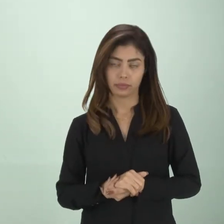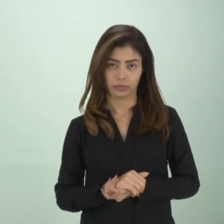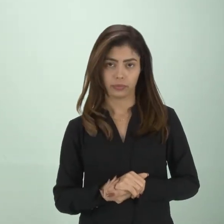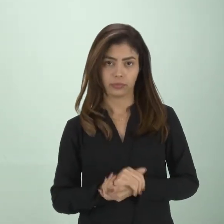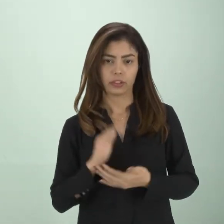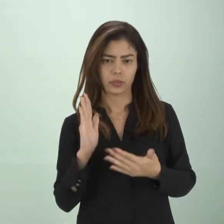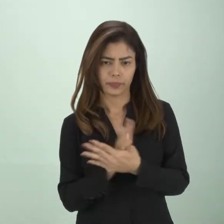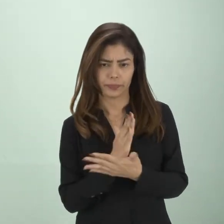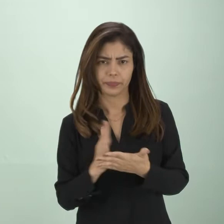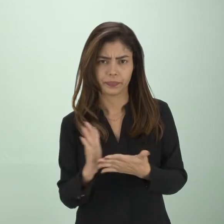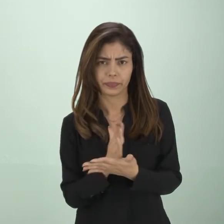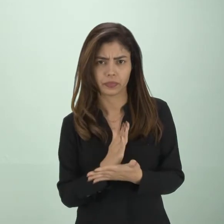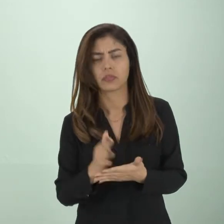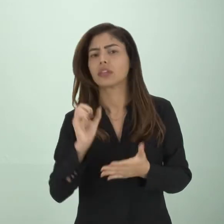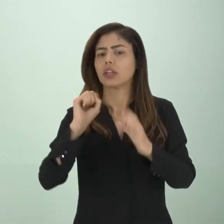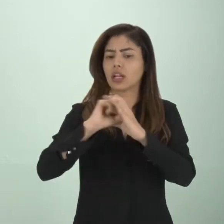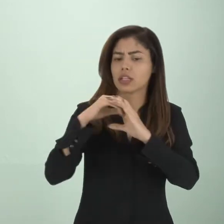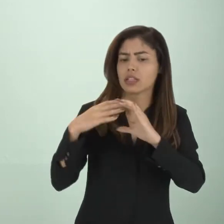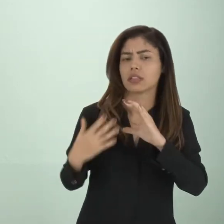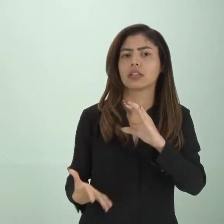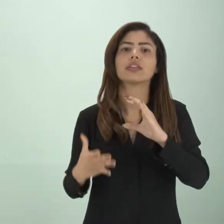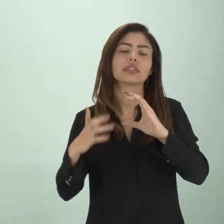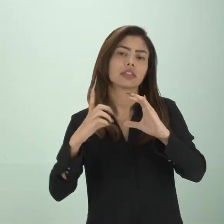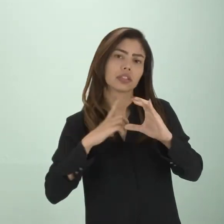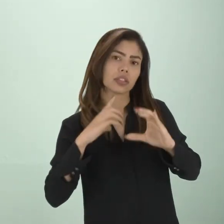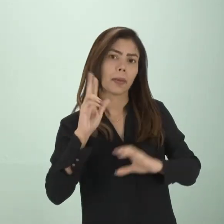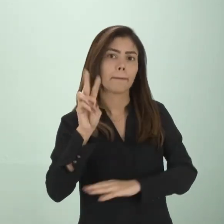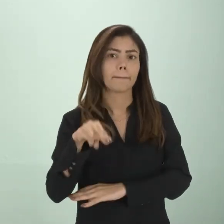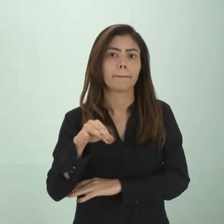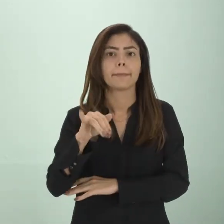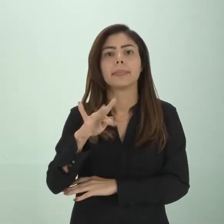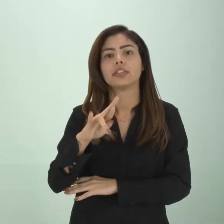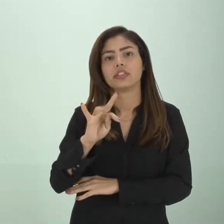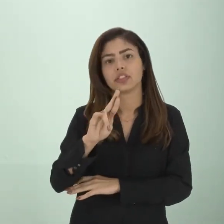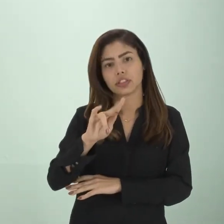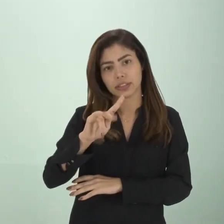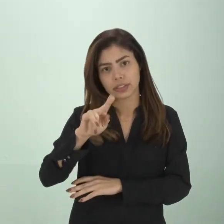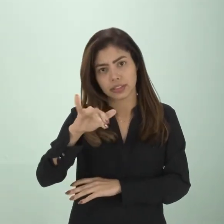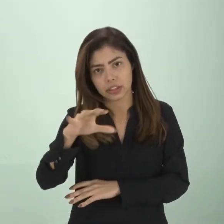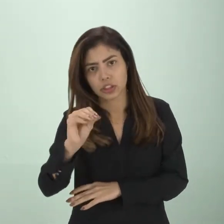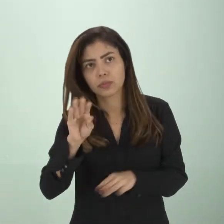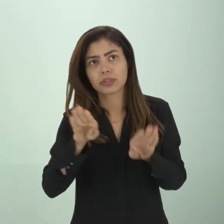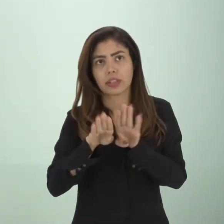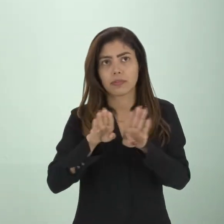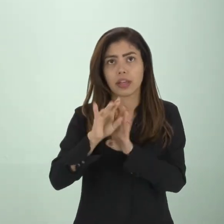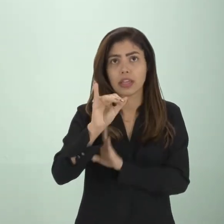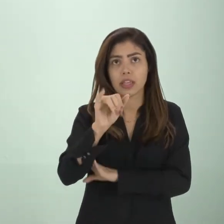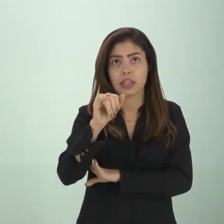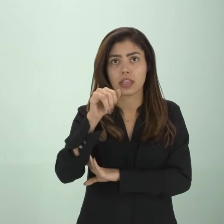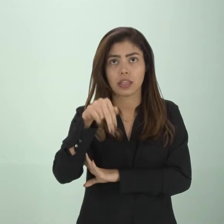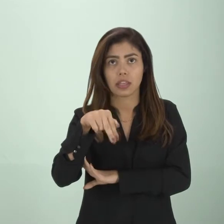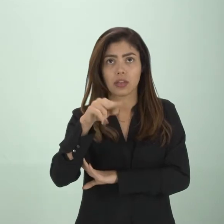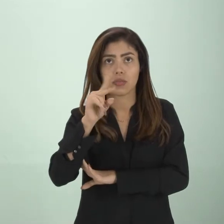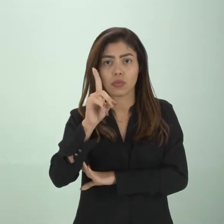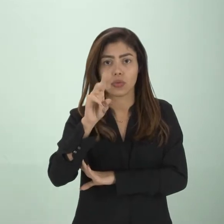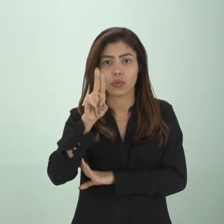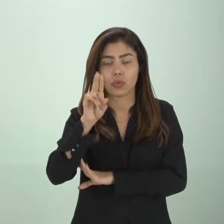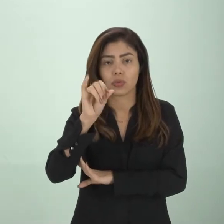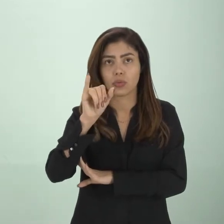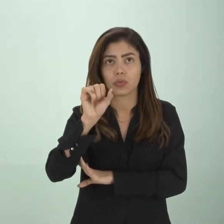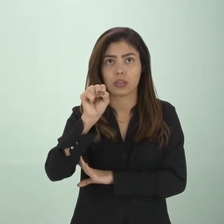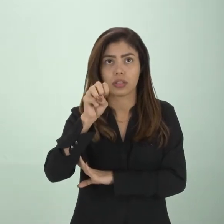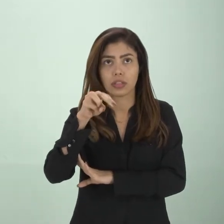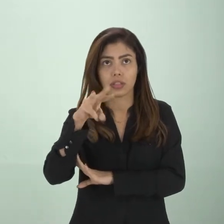com algumas características do misticismo do hinduísmo. Bom, essas são